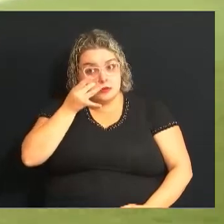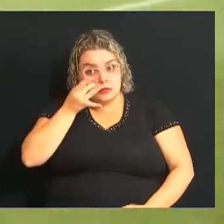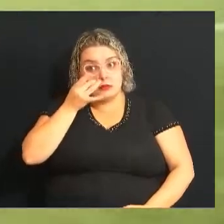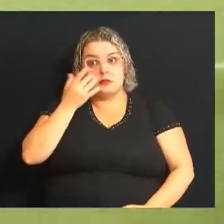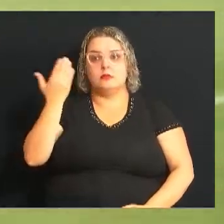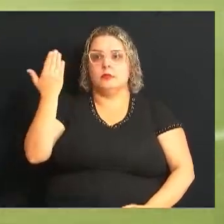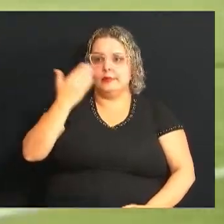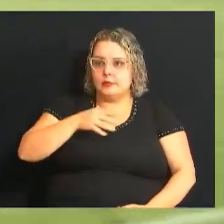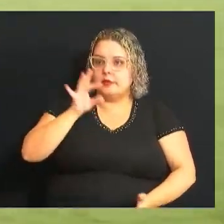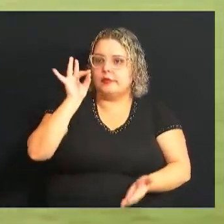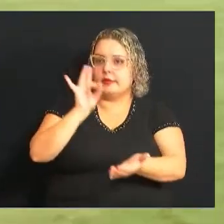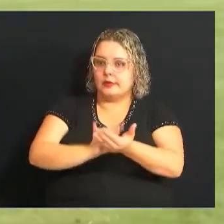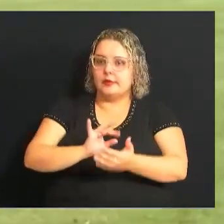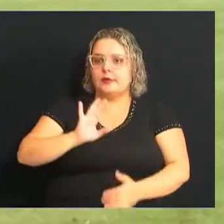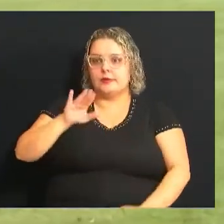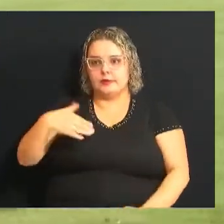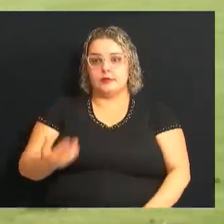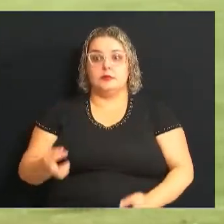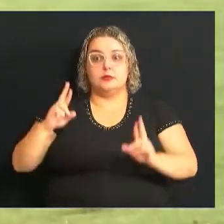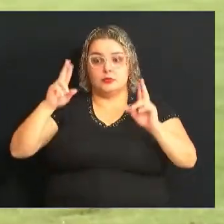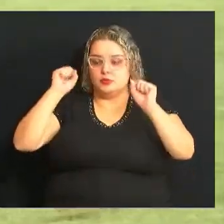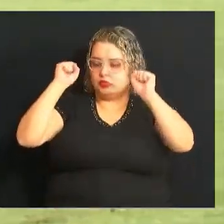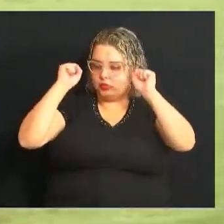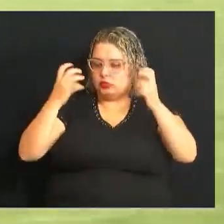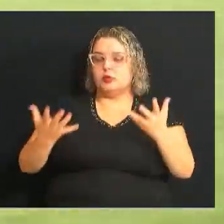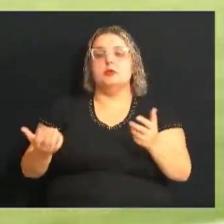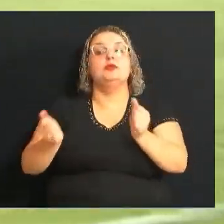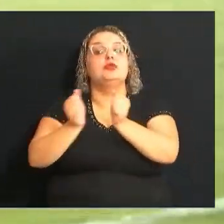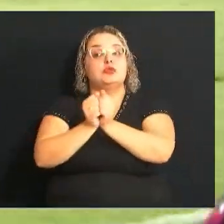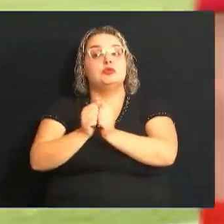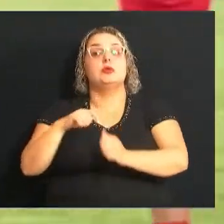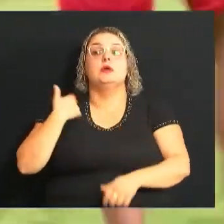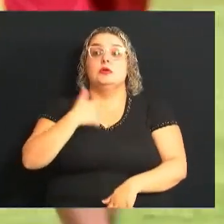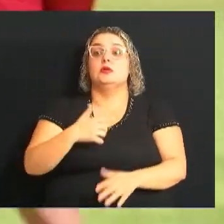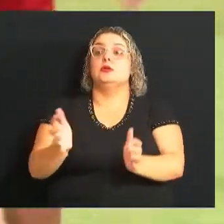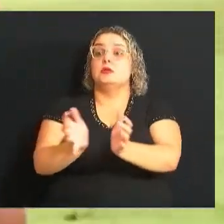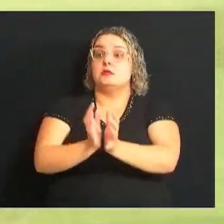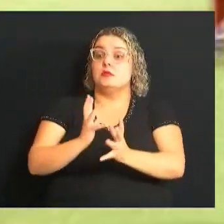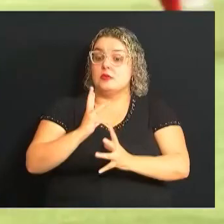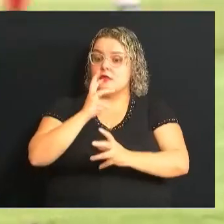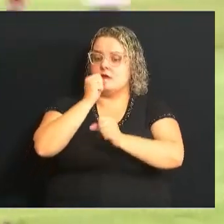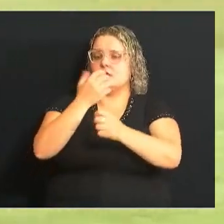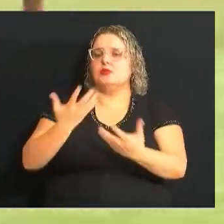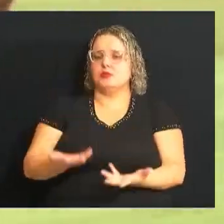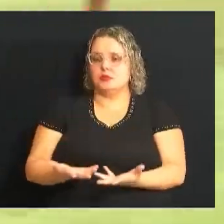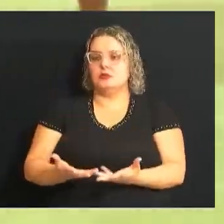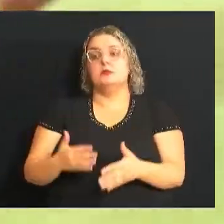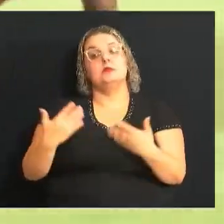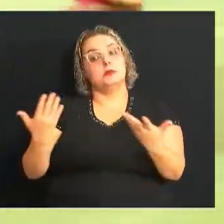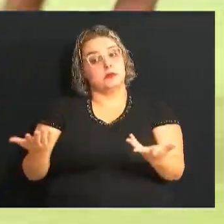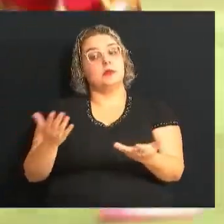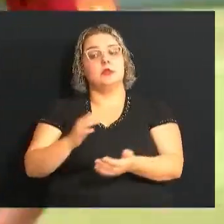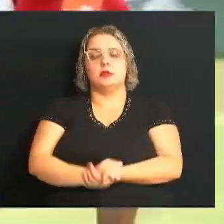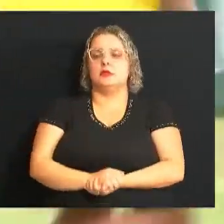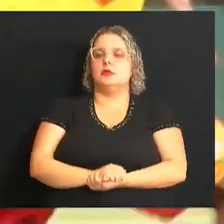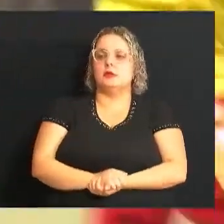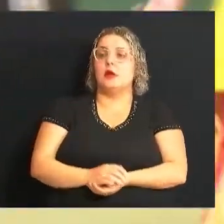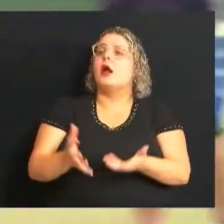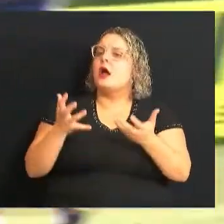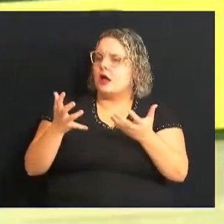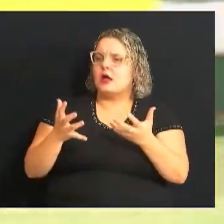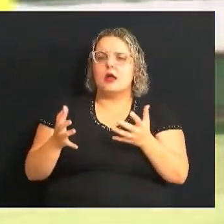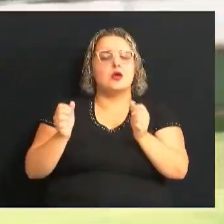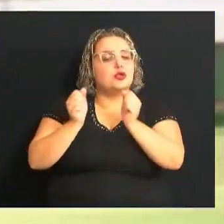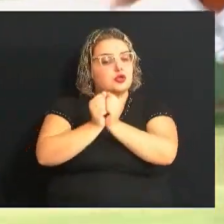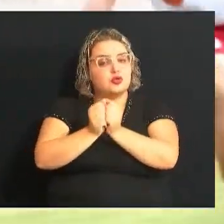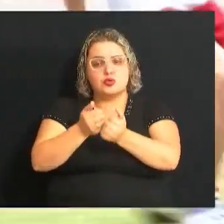de que, quando o torcedor está do nosso lado, a nossa equipe realmente fica muito forte. Então a gente quer muito contar com vocês,